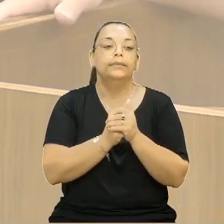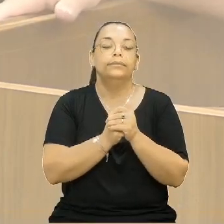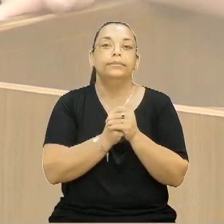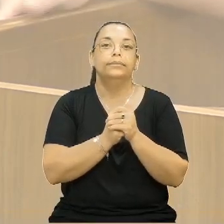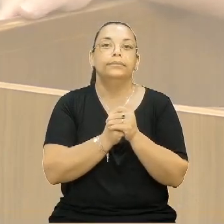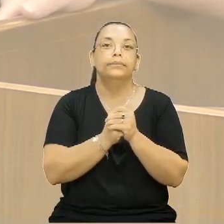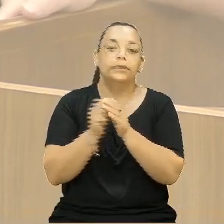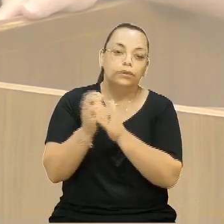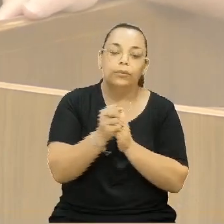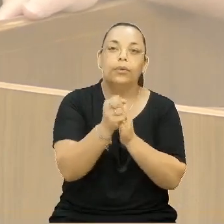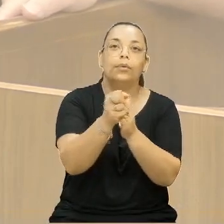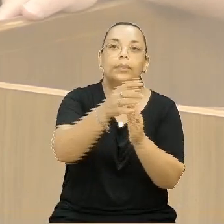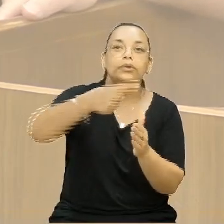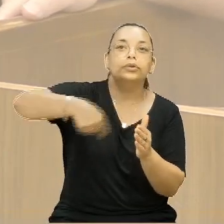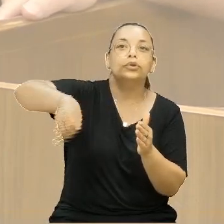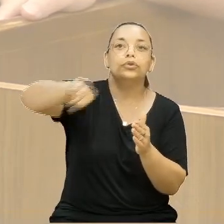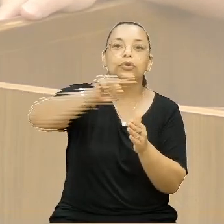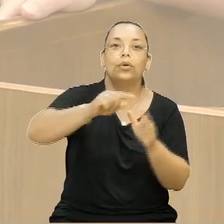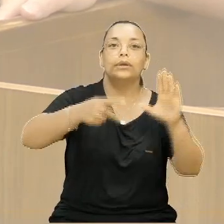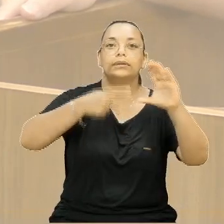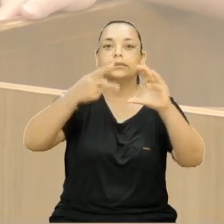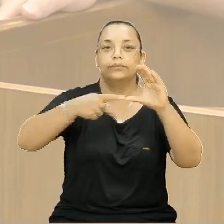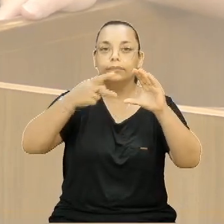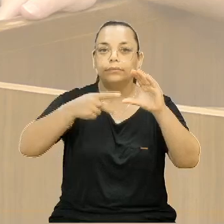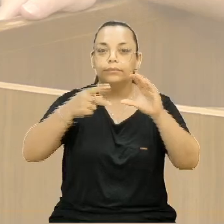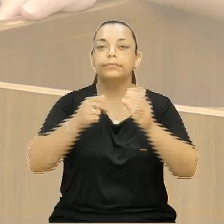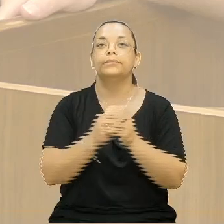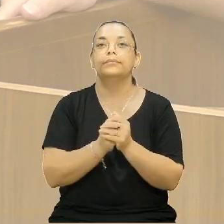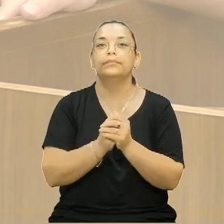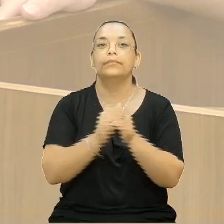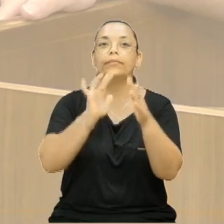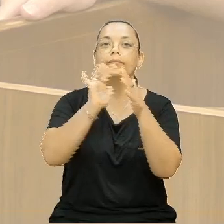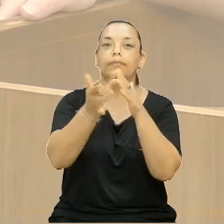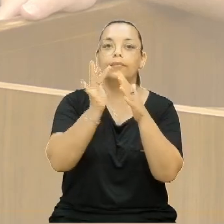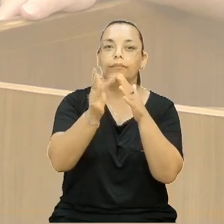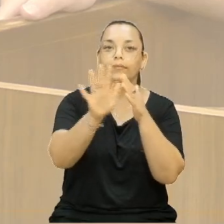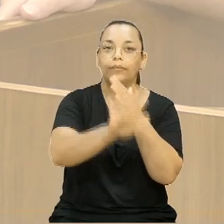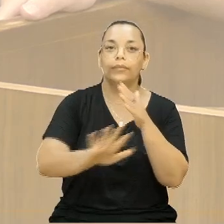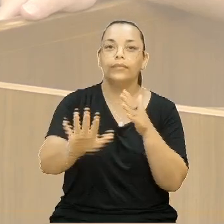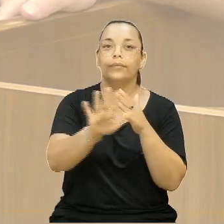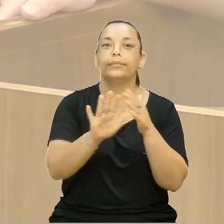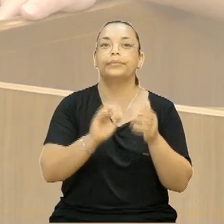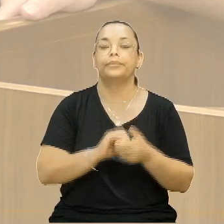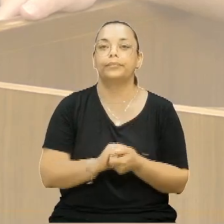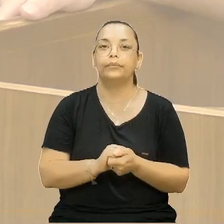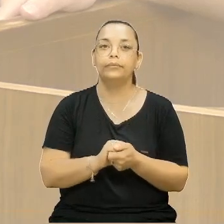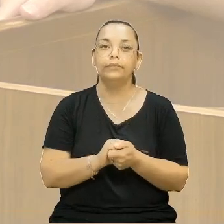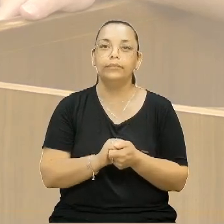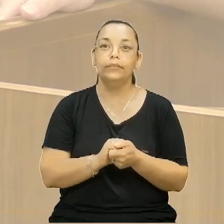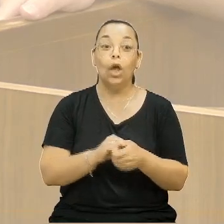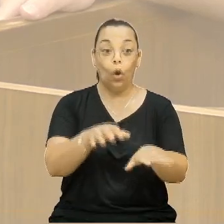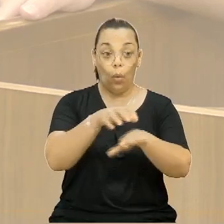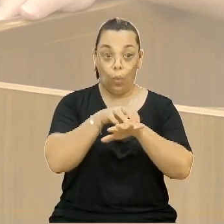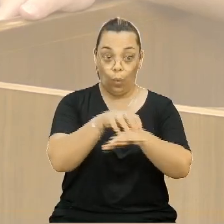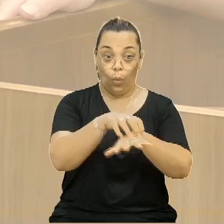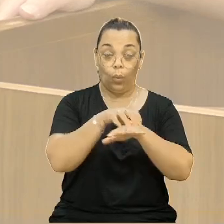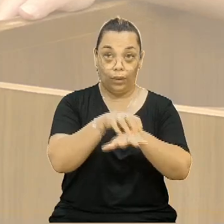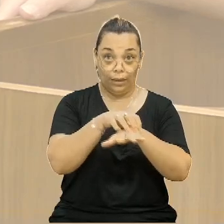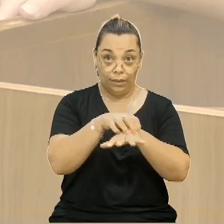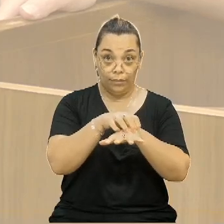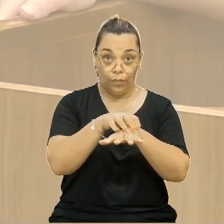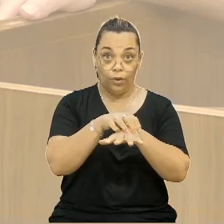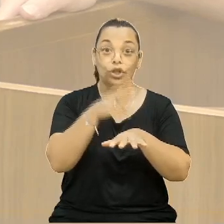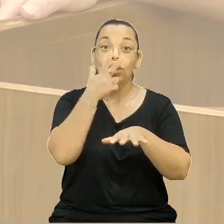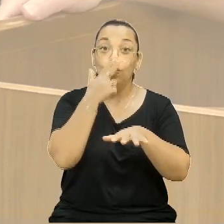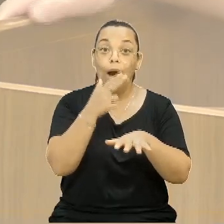que nos acompanham pela TV Câmara e também pelas nossas redes sociais. O transporte porta a